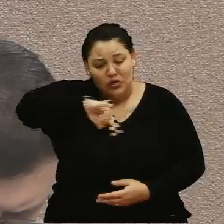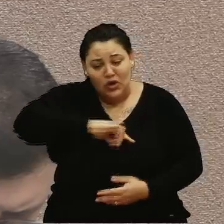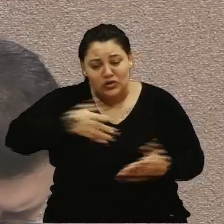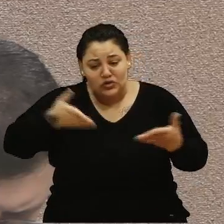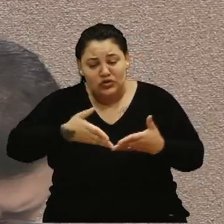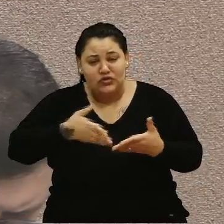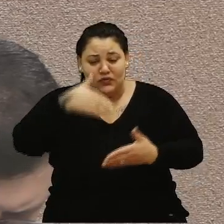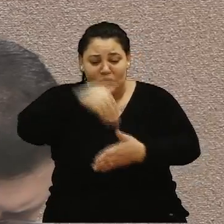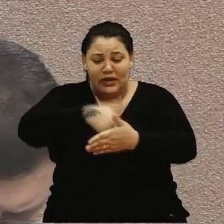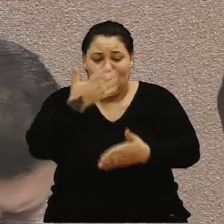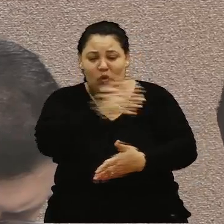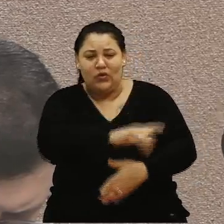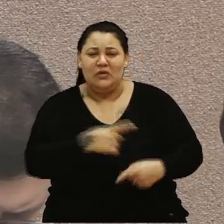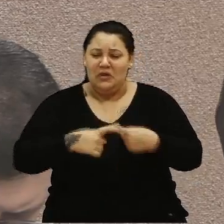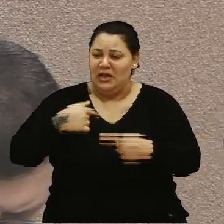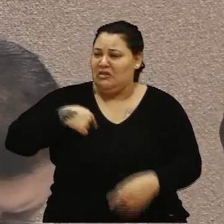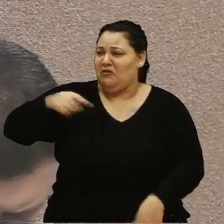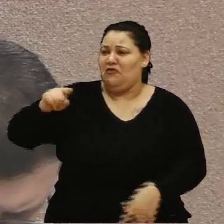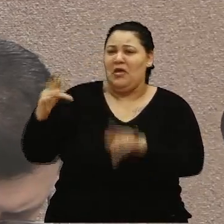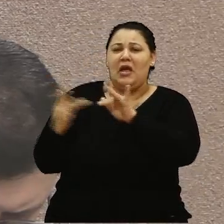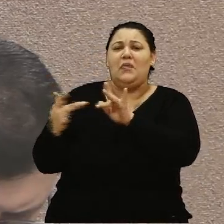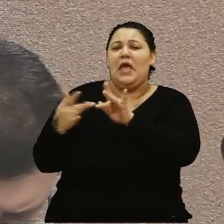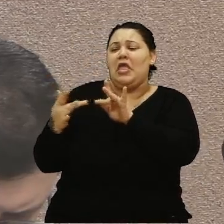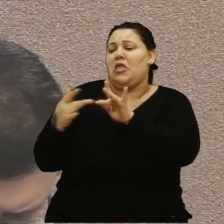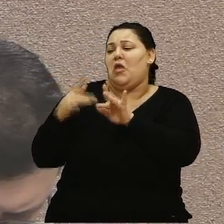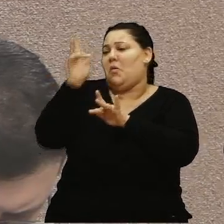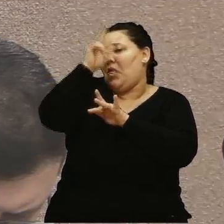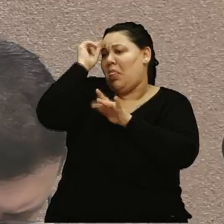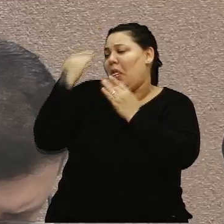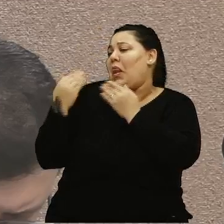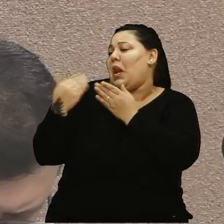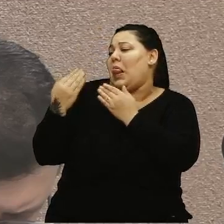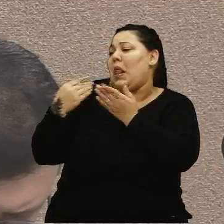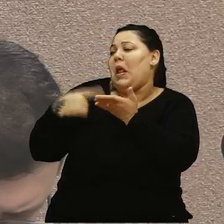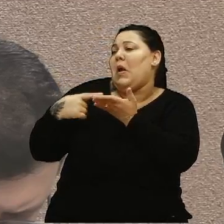porque eu não atravessei a Câmara e não fui lá falar com o prefeito.